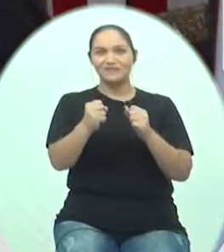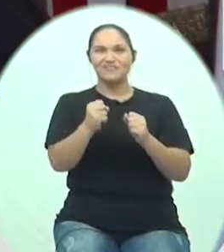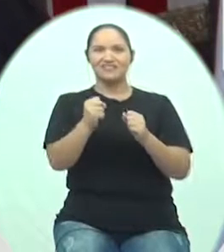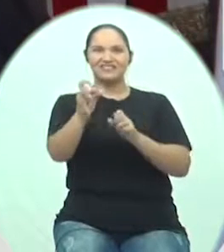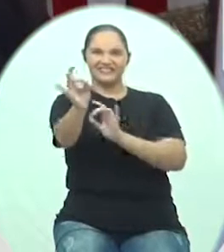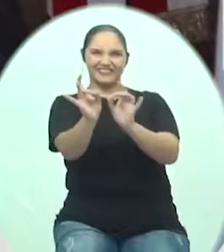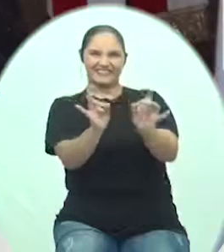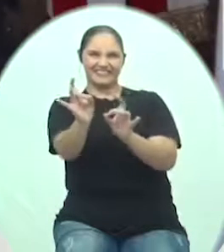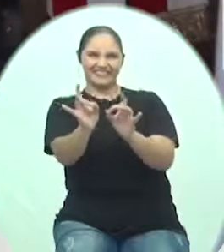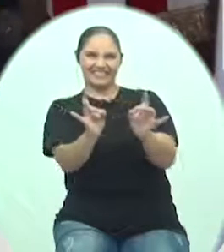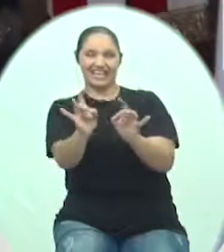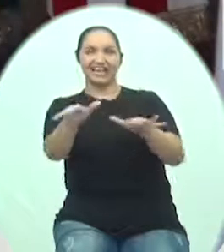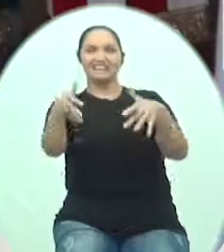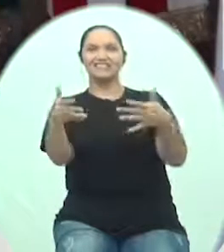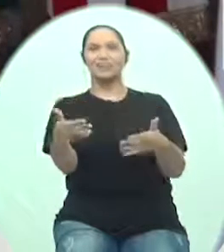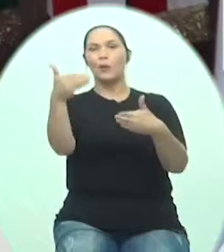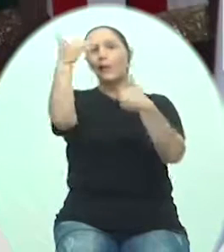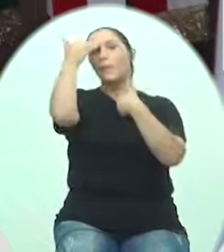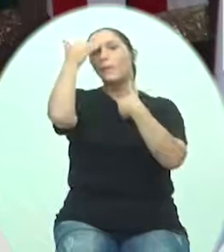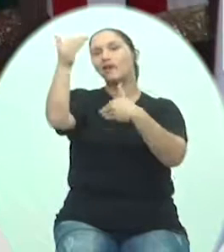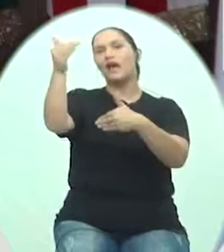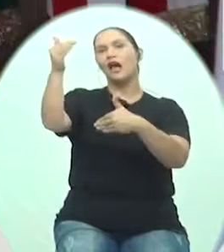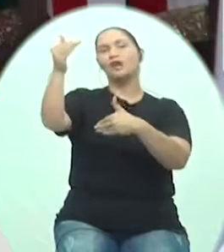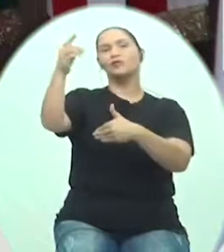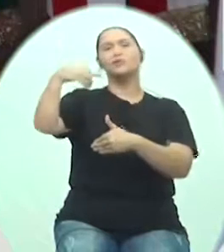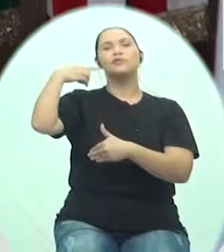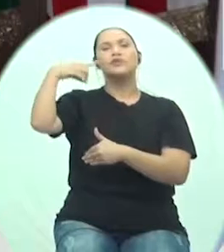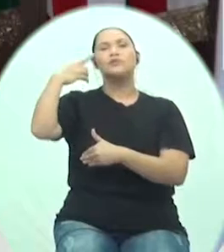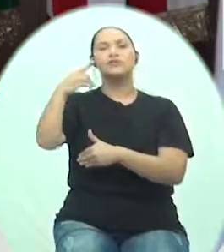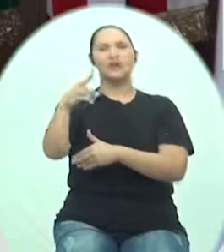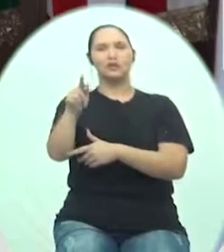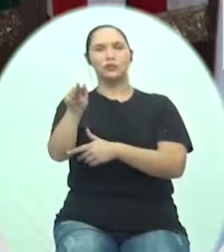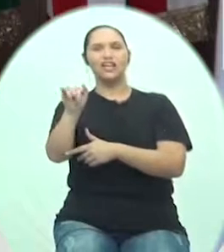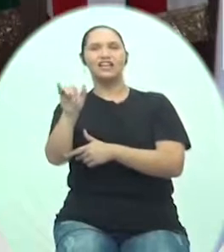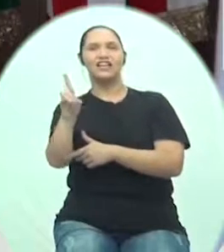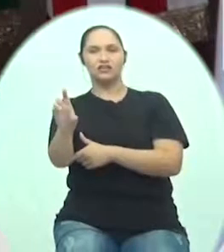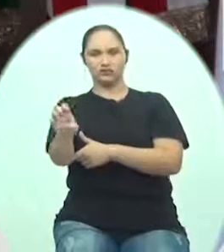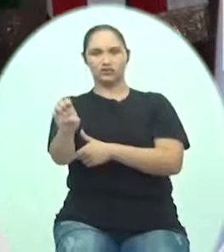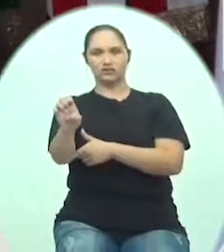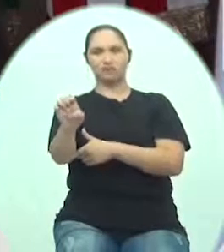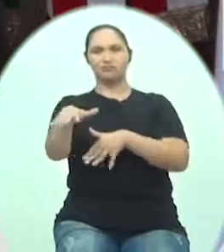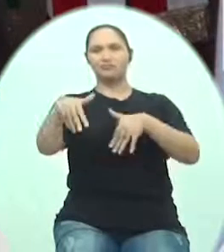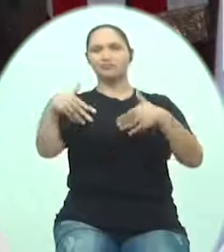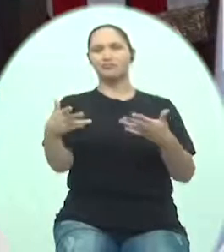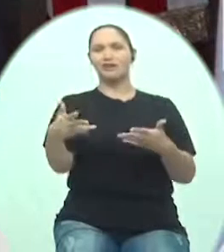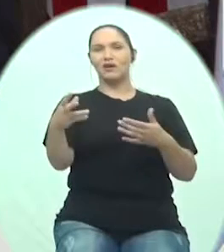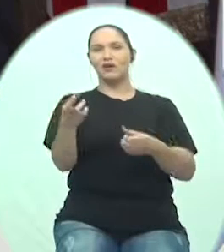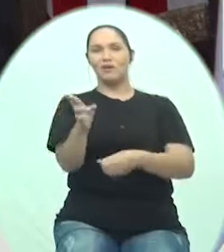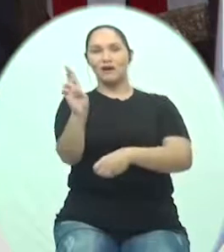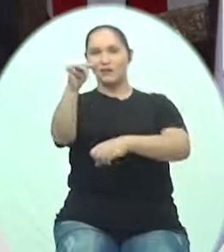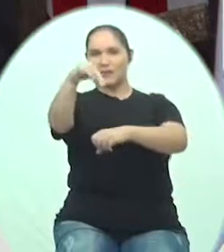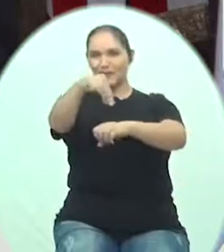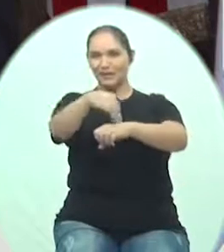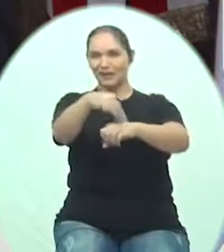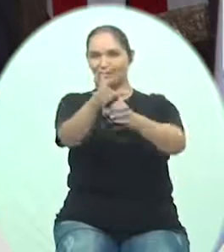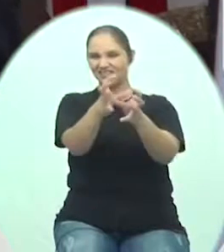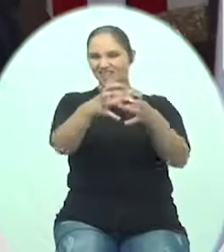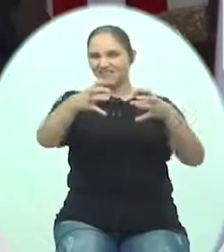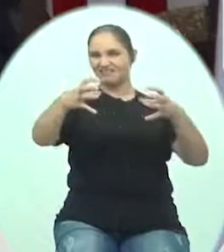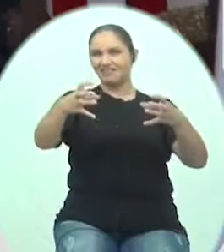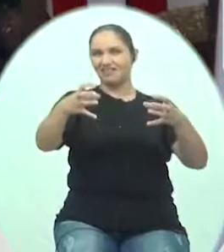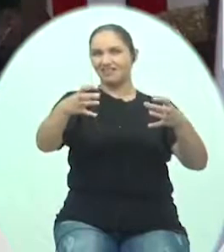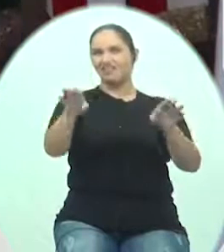unidade então aqui Muito obrigado ao deputado federal Ricardo guid a grande rio Man e o município de